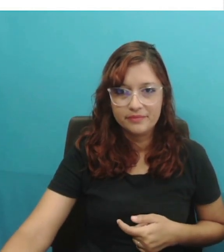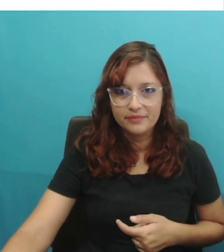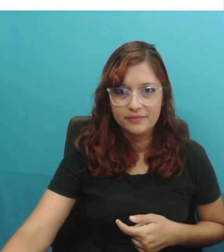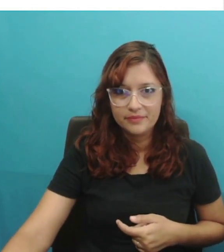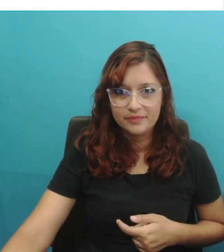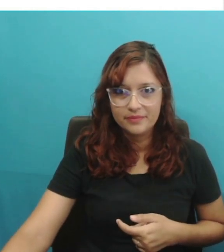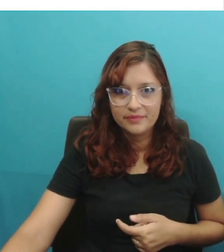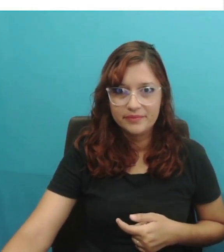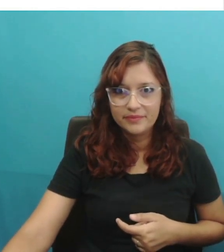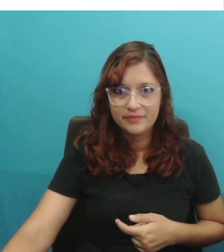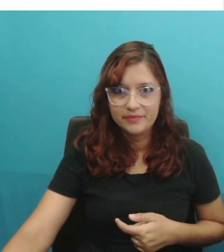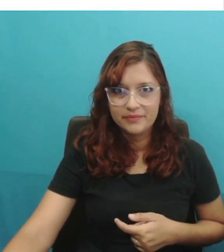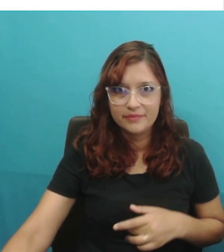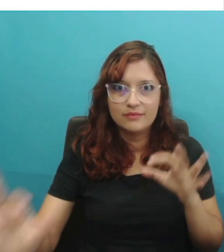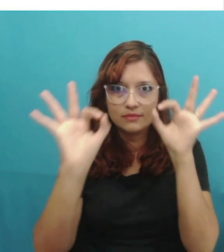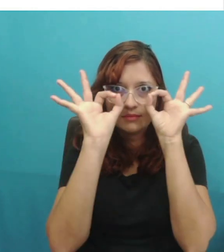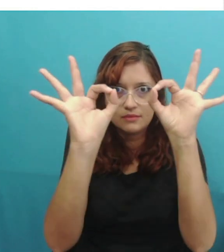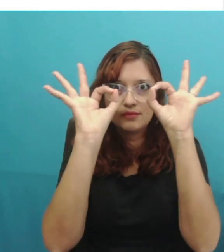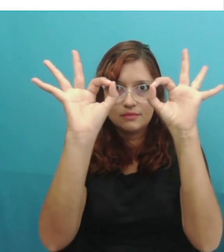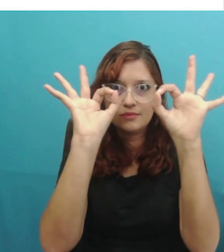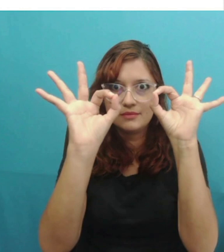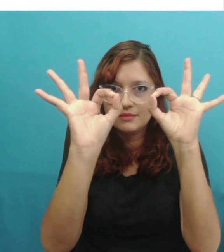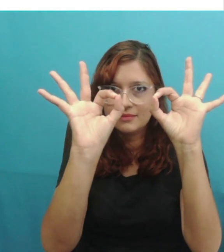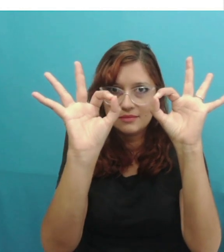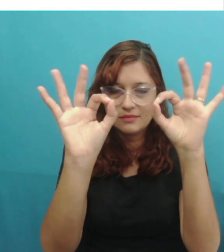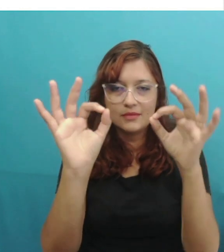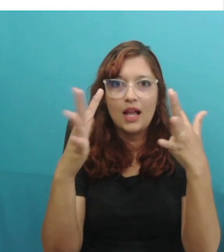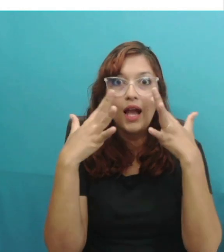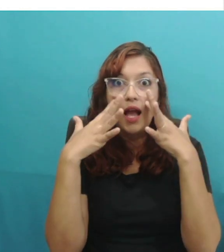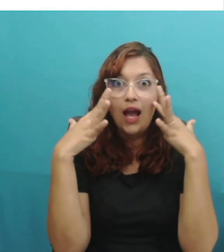Tem até uns olhos bem grandes aí, ó.